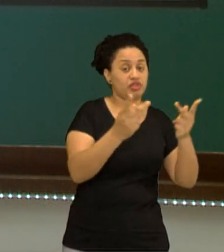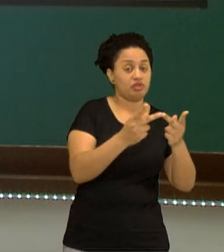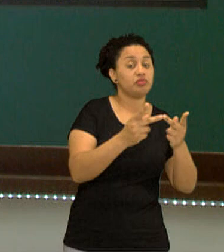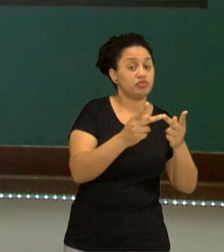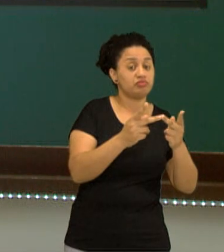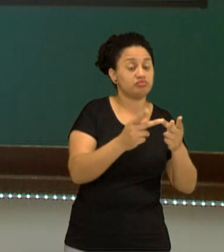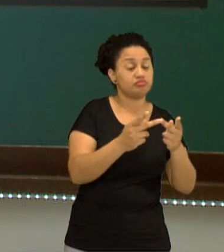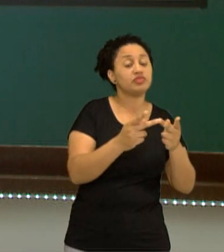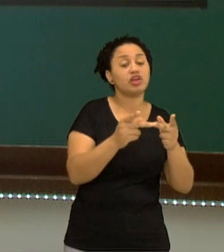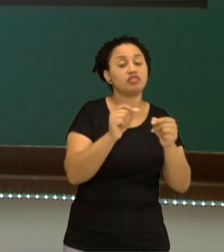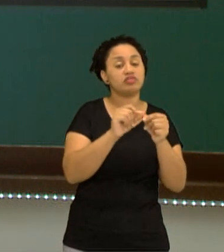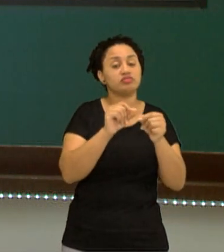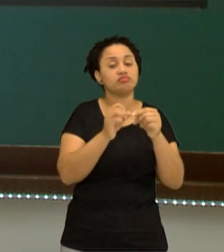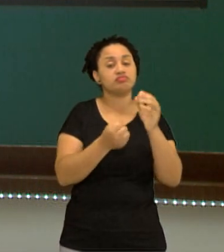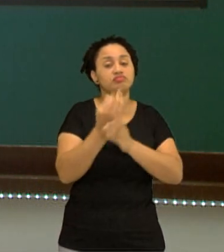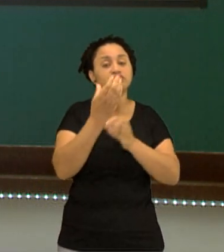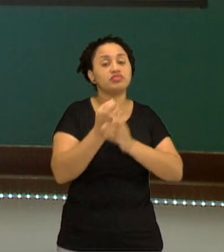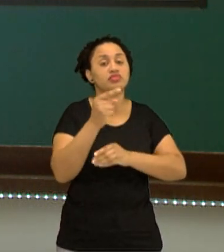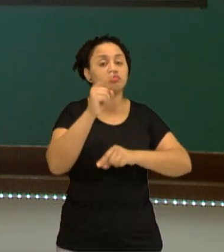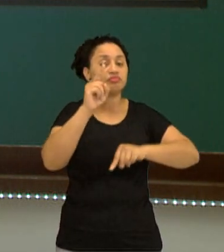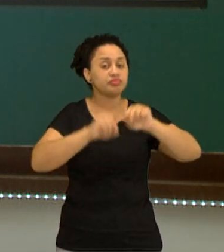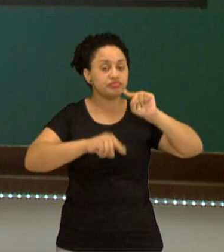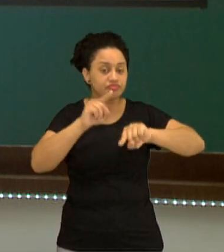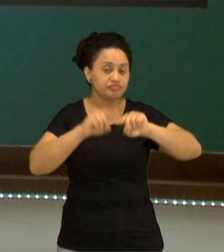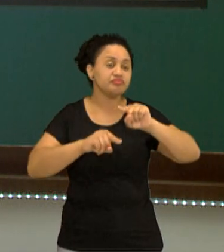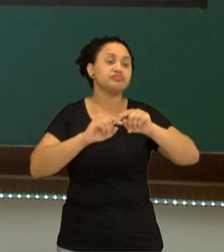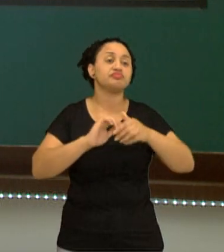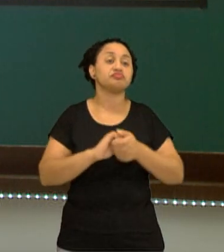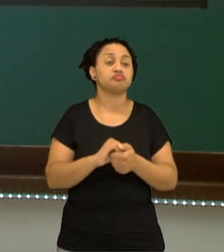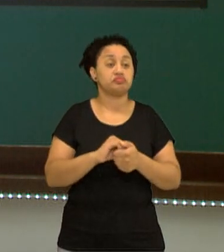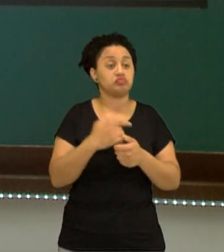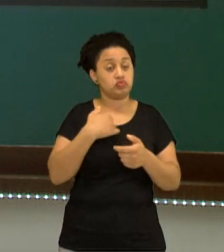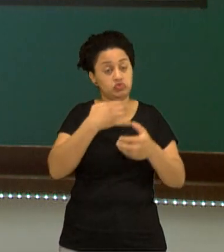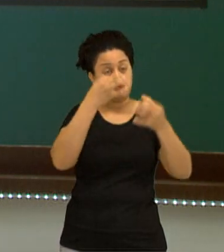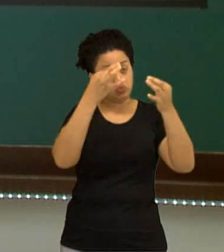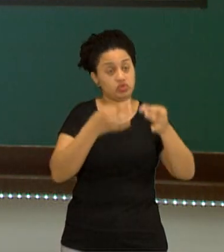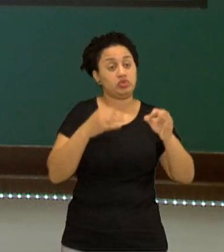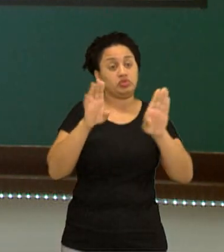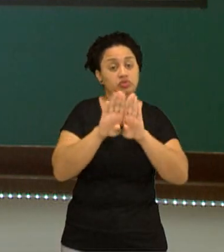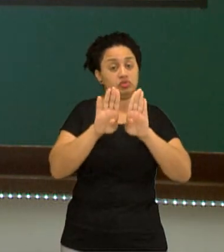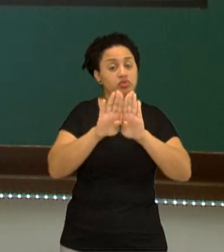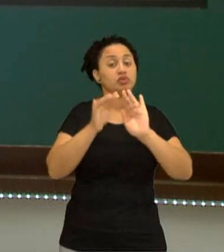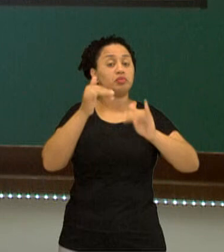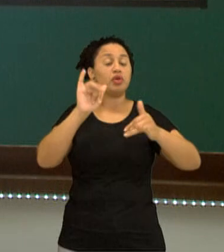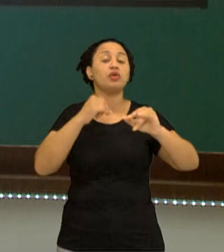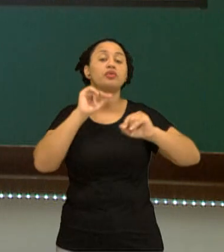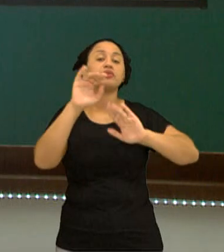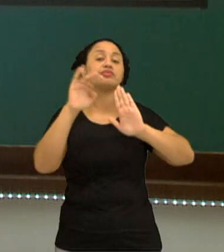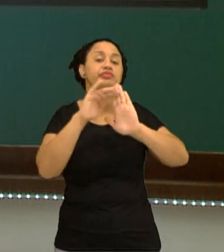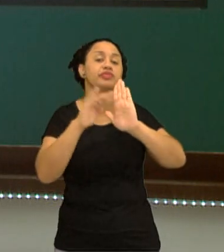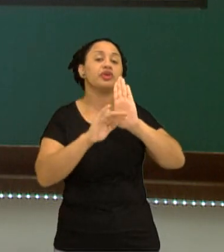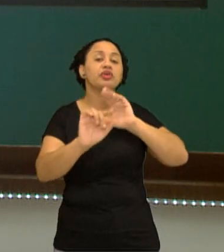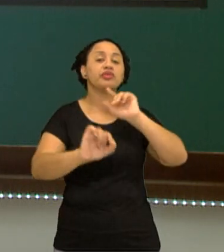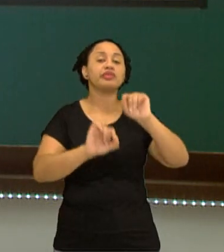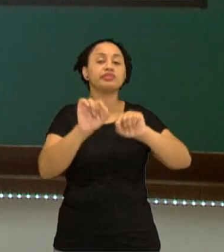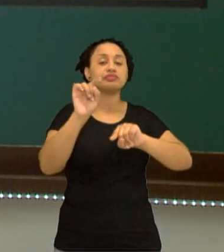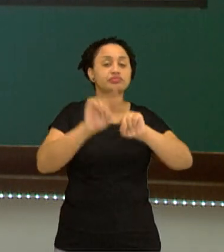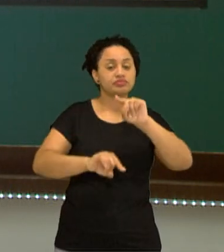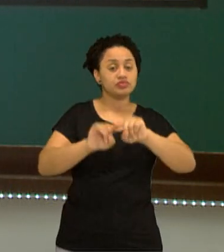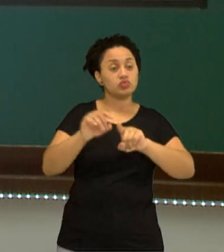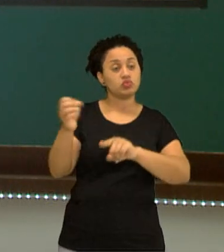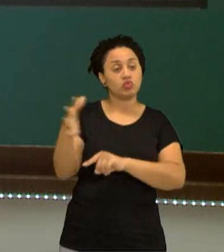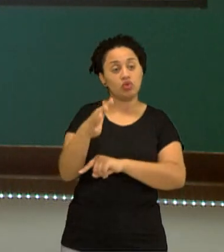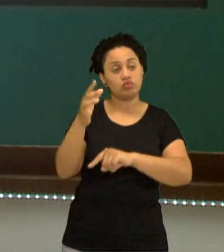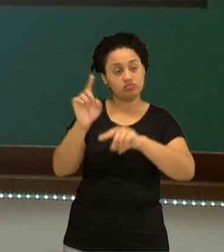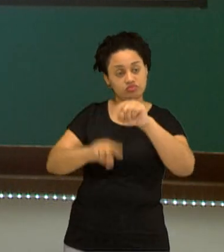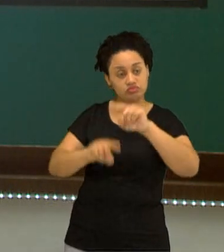vai produzir esses materiais mais adequados, e a avaliação das propriedades. Os novos